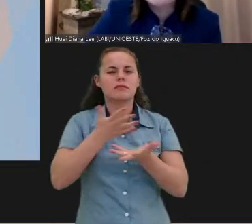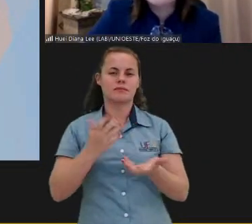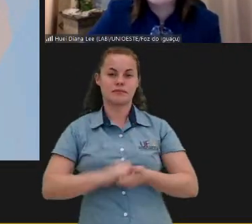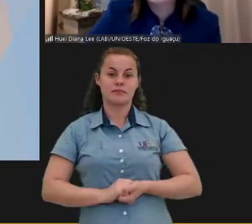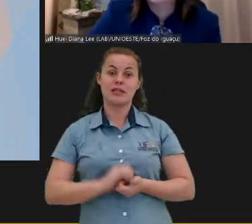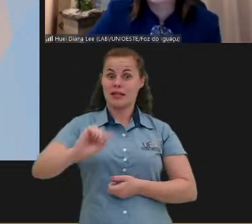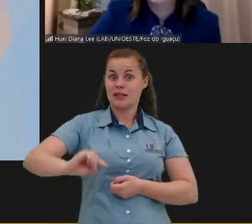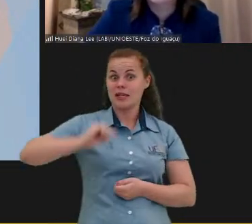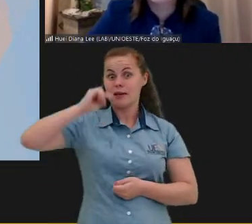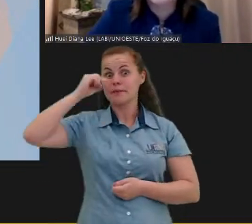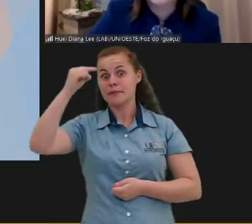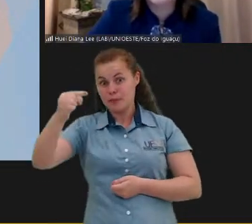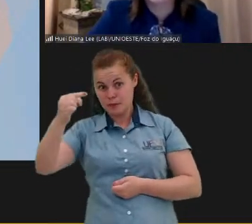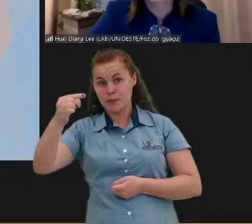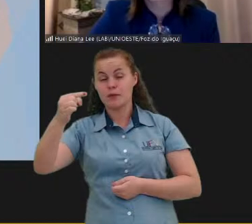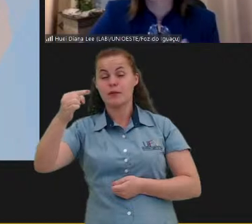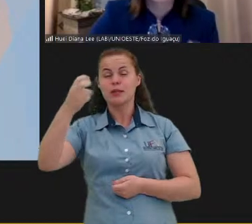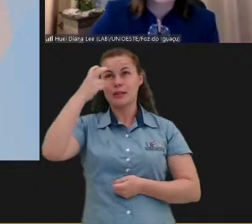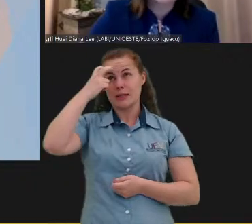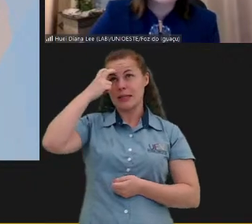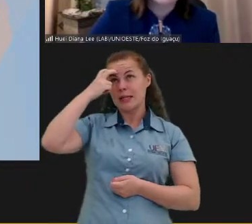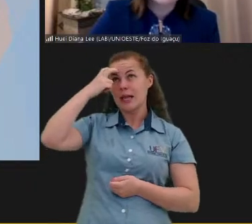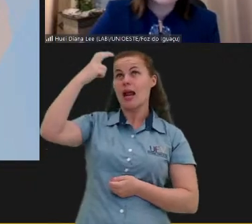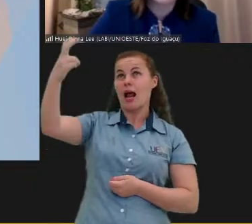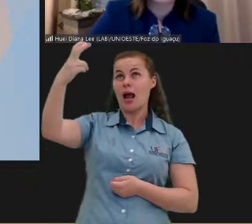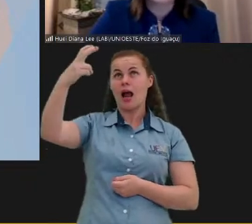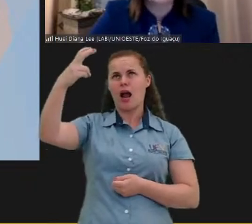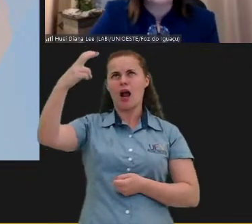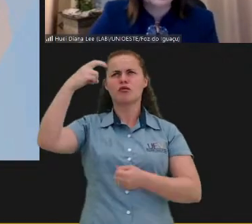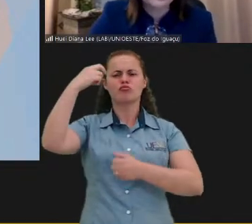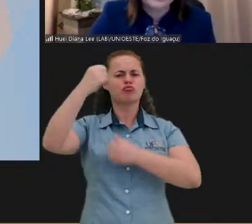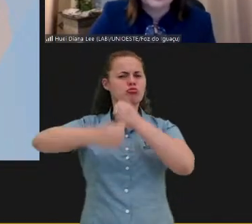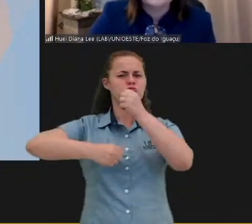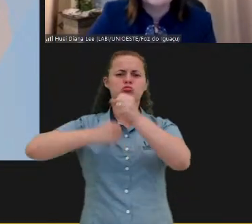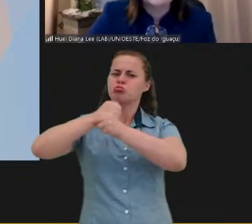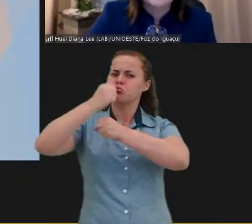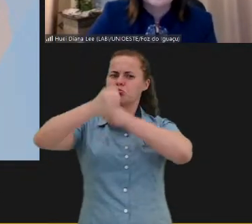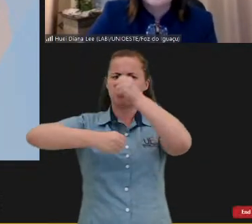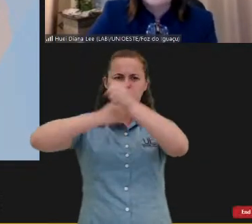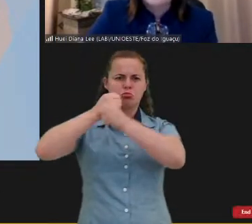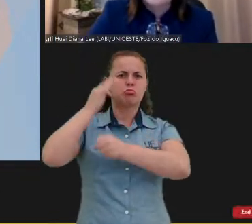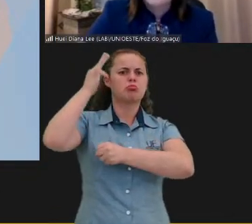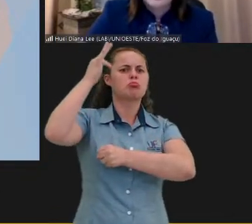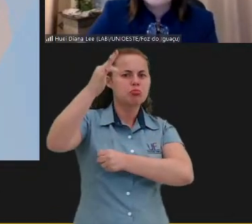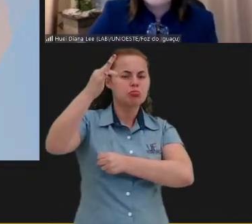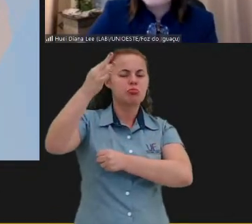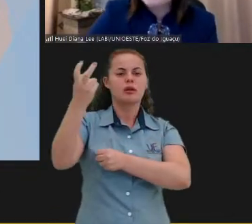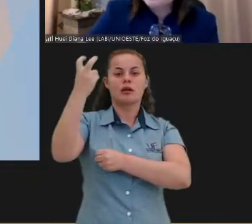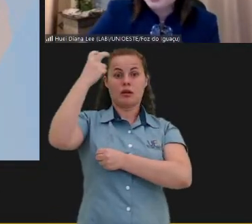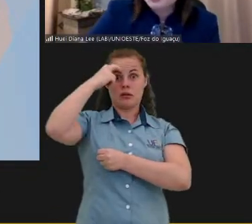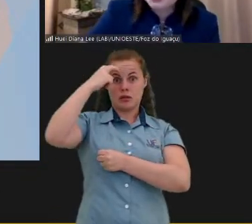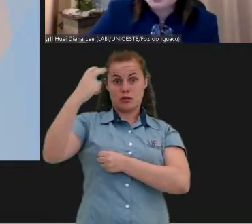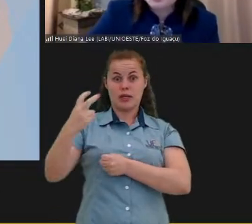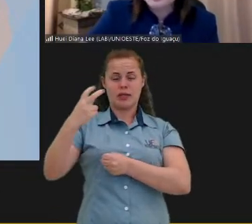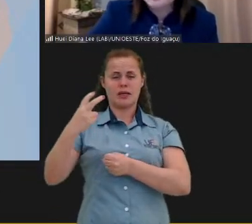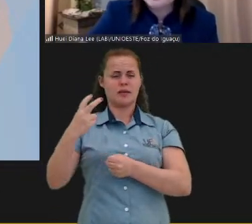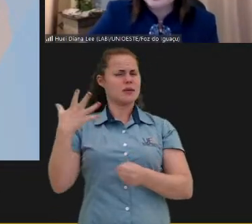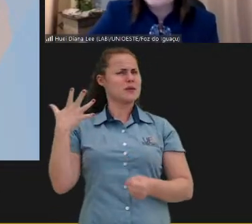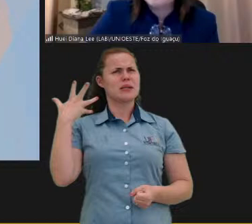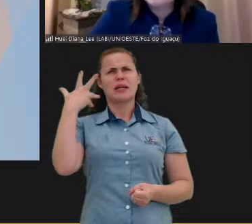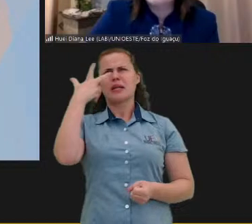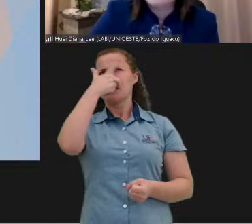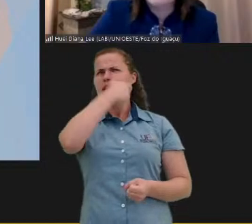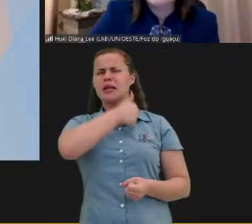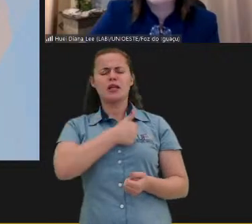Depois, essa questão intelectual veio mais tarde, por extensão figurada. Eu acho lindo isso, porque